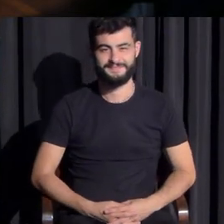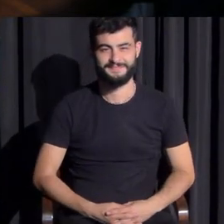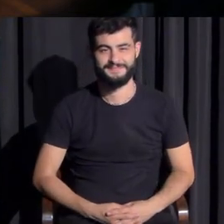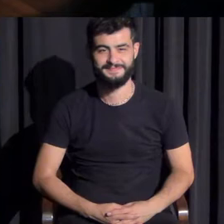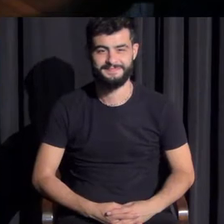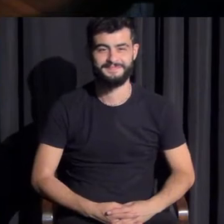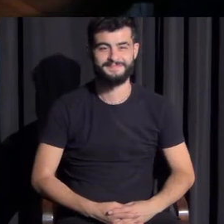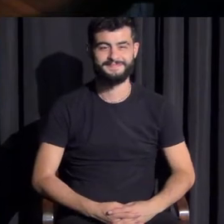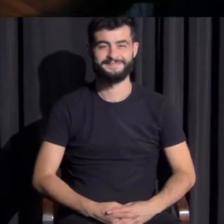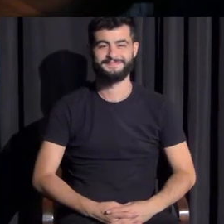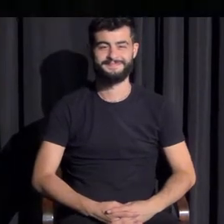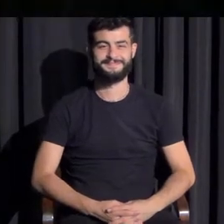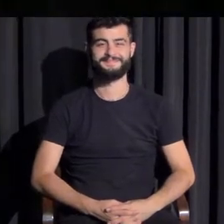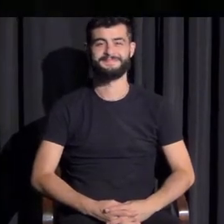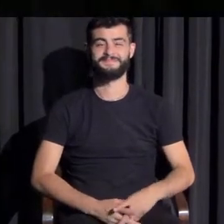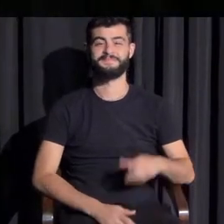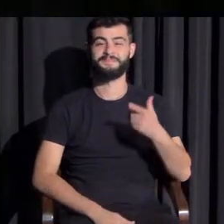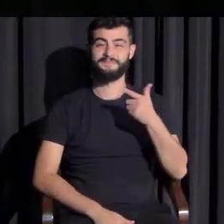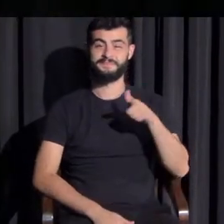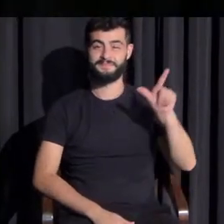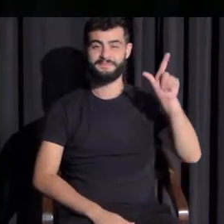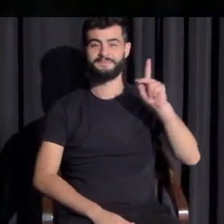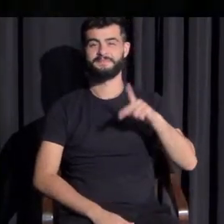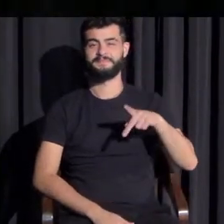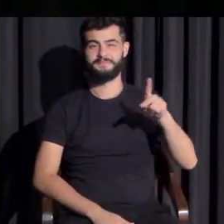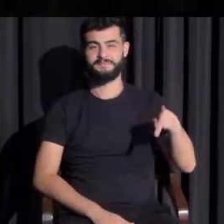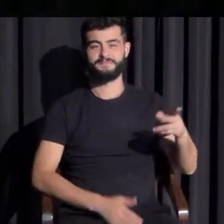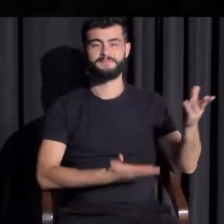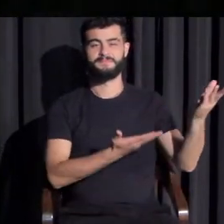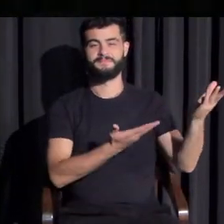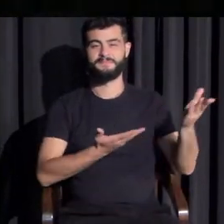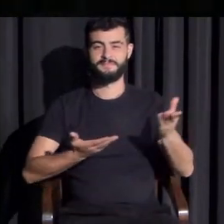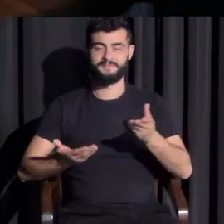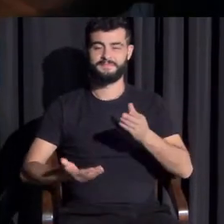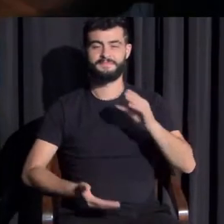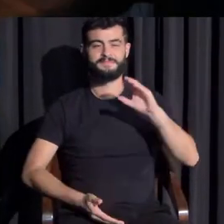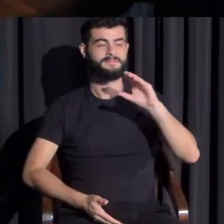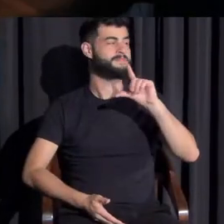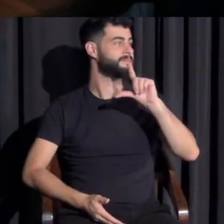O professor Clériston dos Anjos.